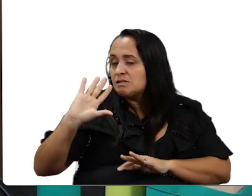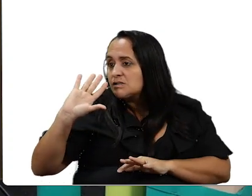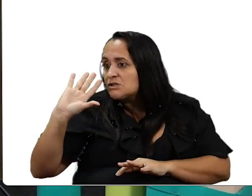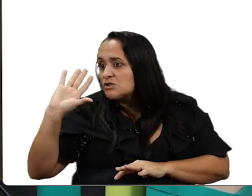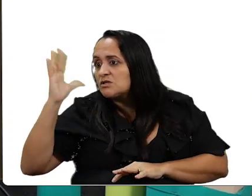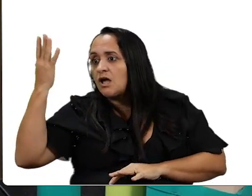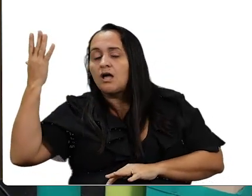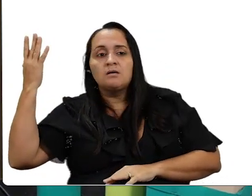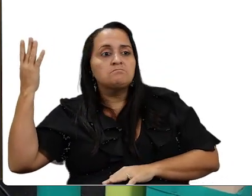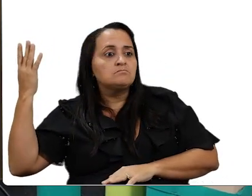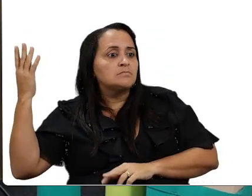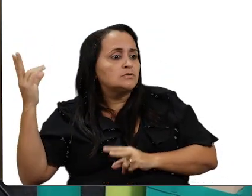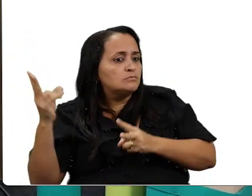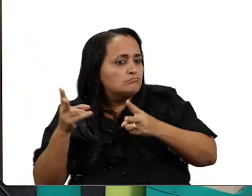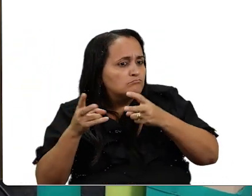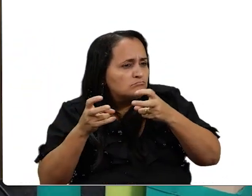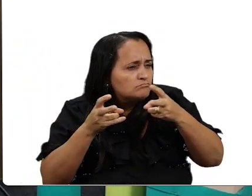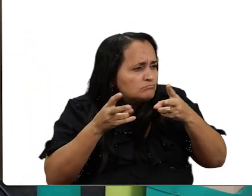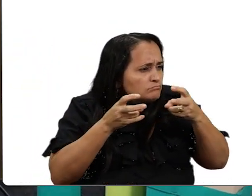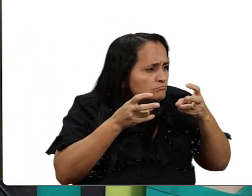eles começam a perceber